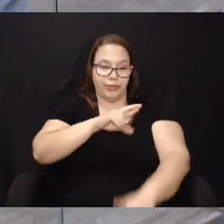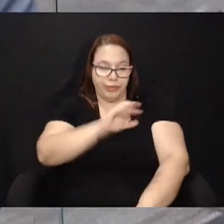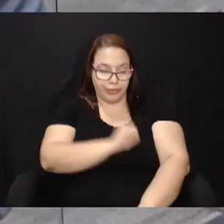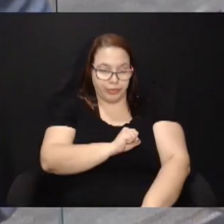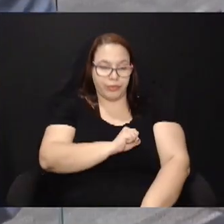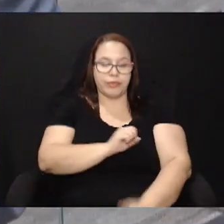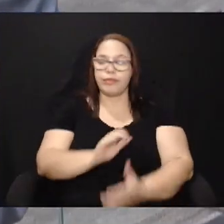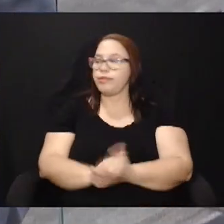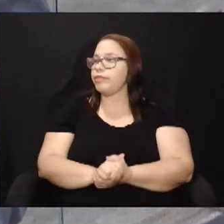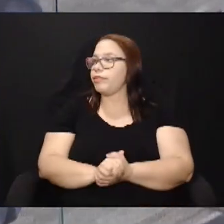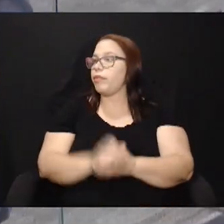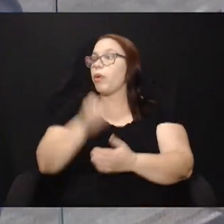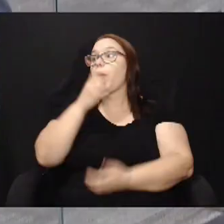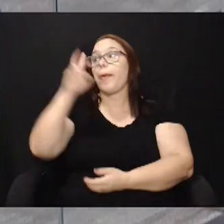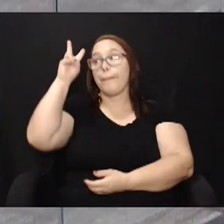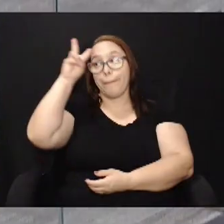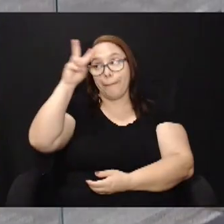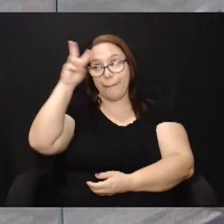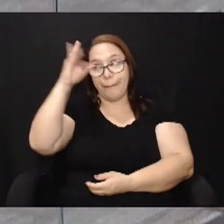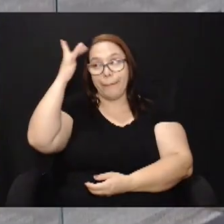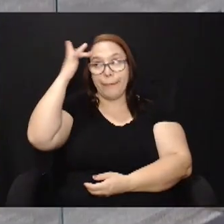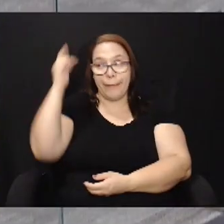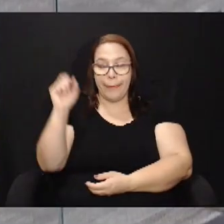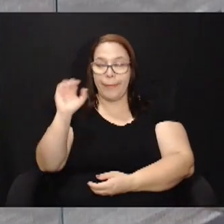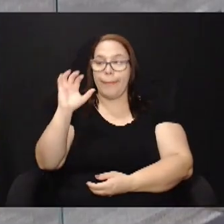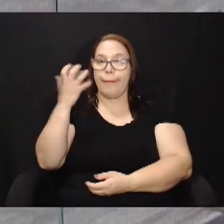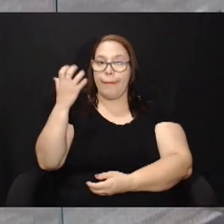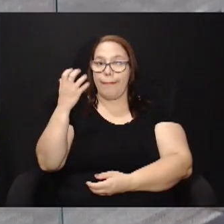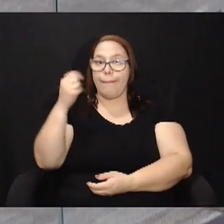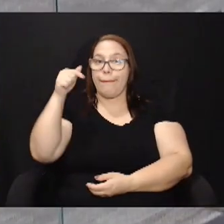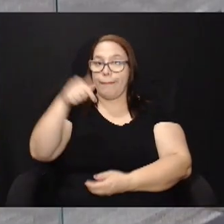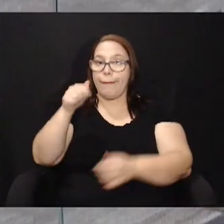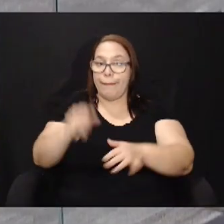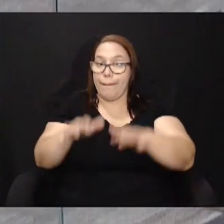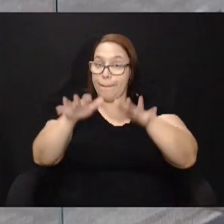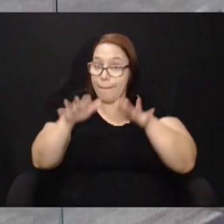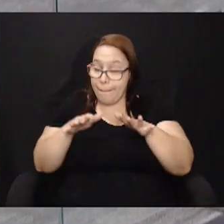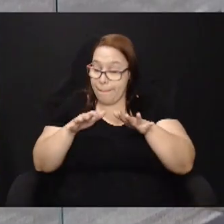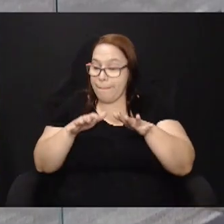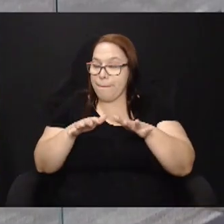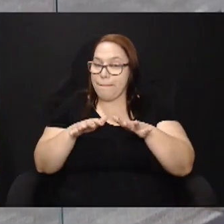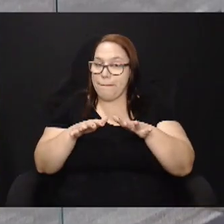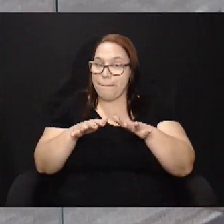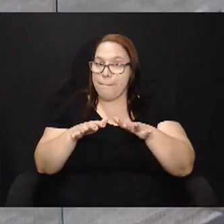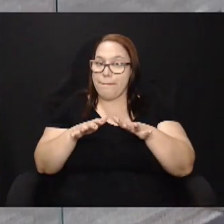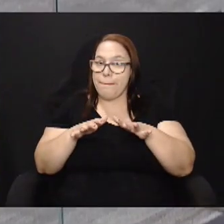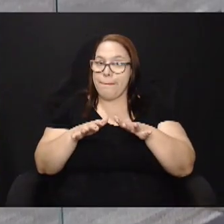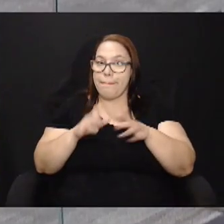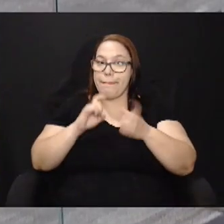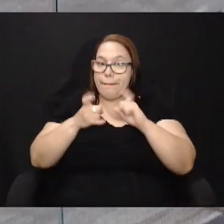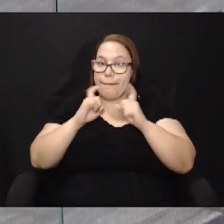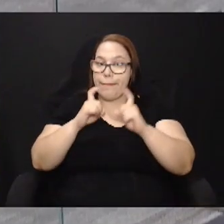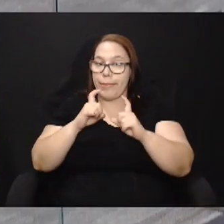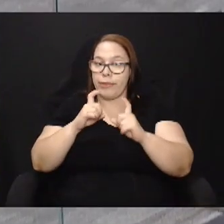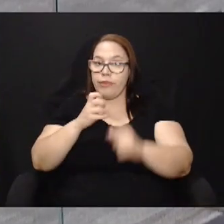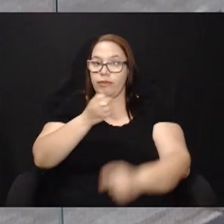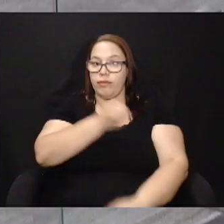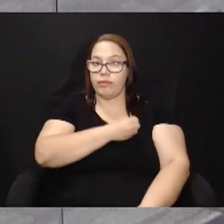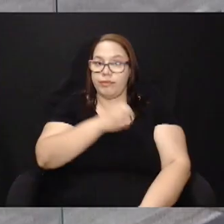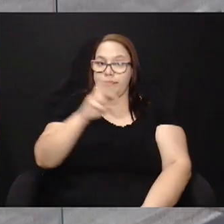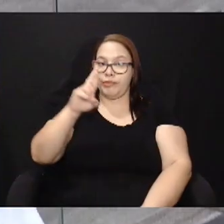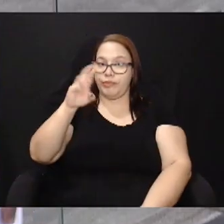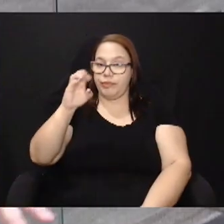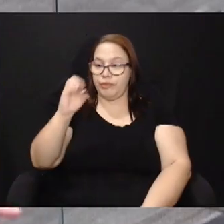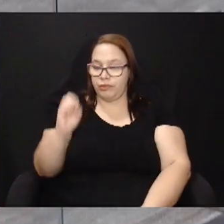que amanhã será realizada aqui mesmo no plenário José Maria Matosinho a reunião ordinária de número